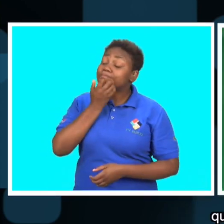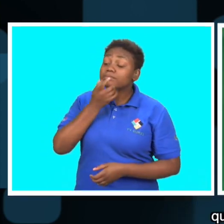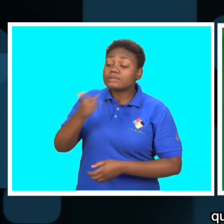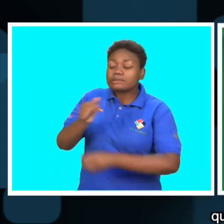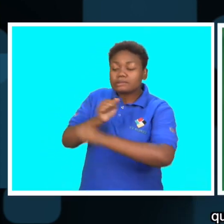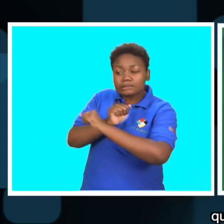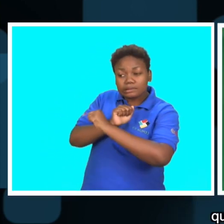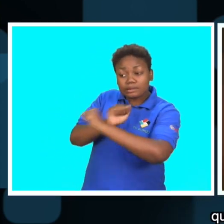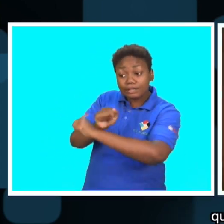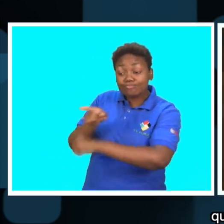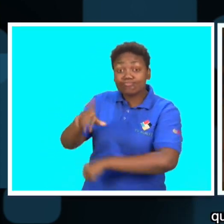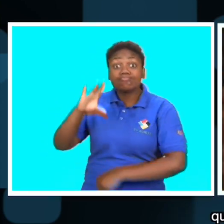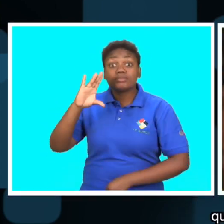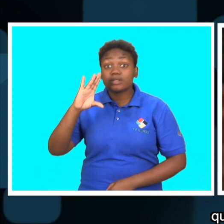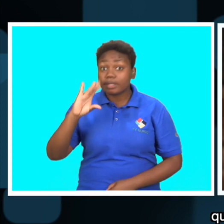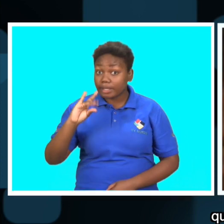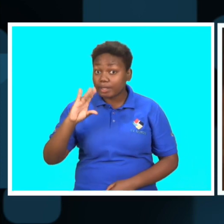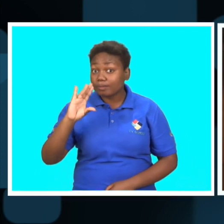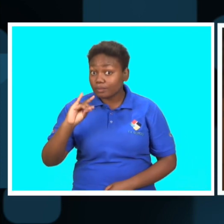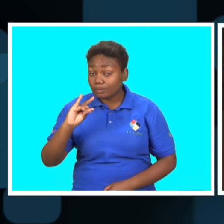brincam com estes animais.